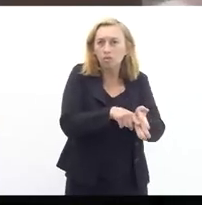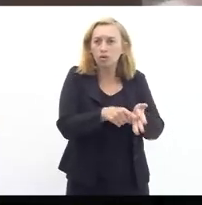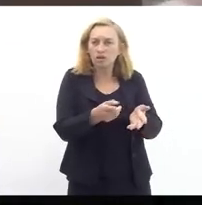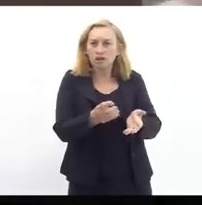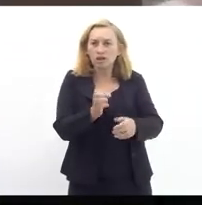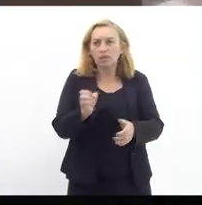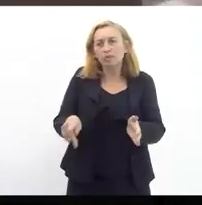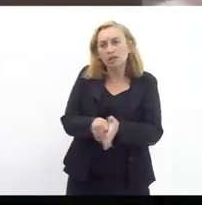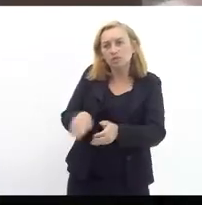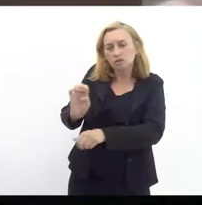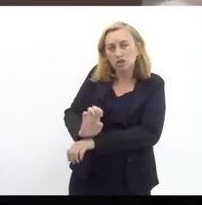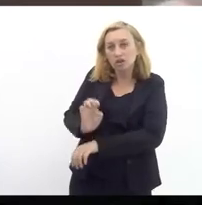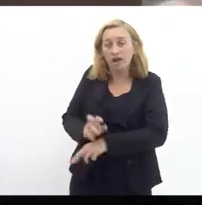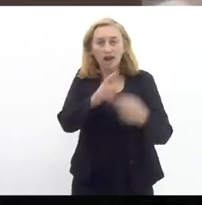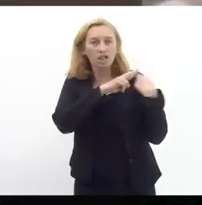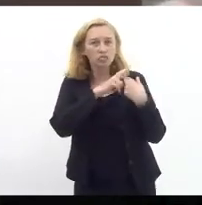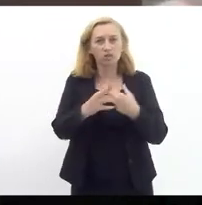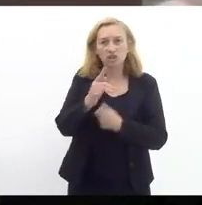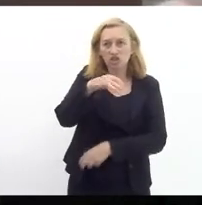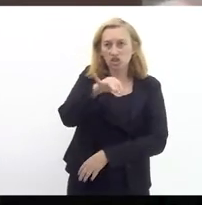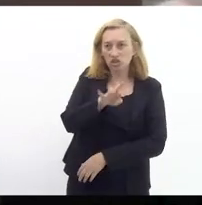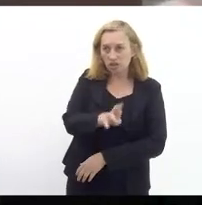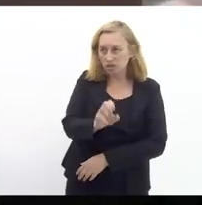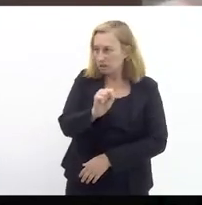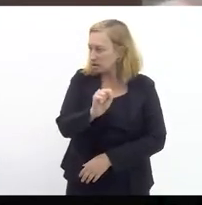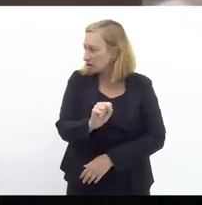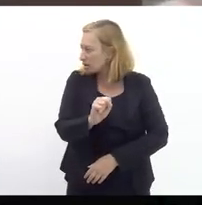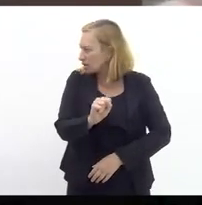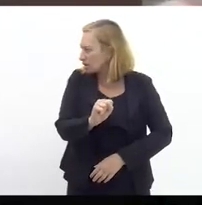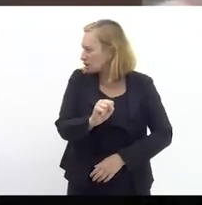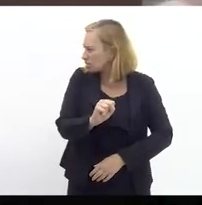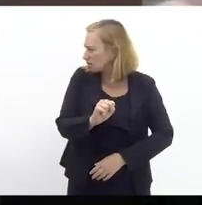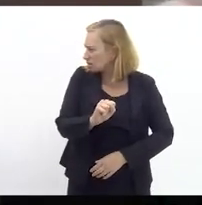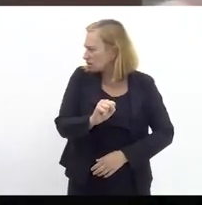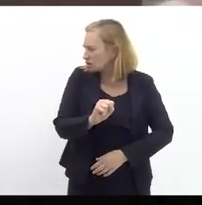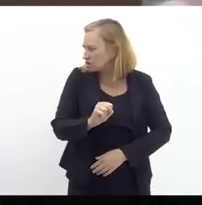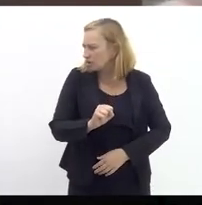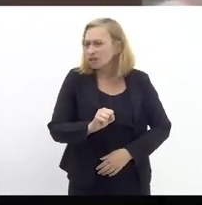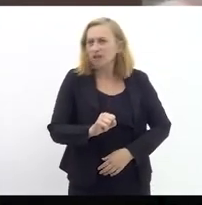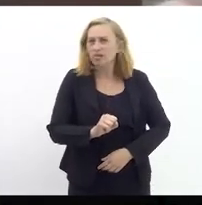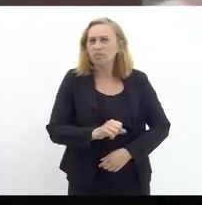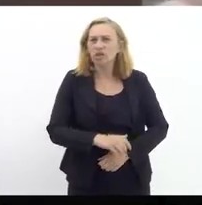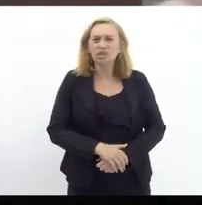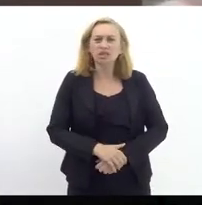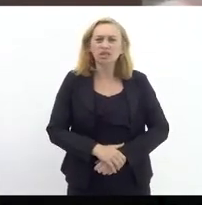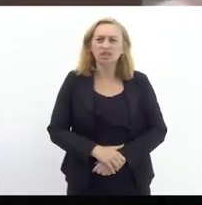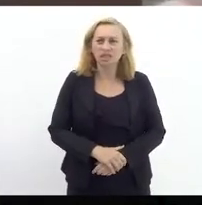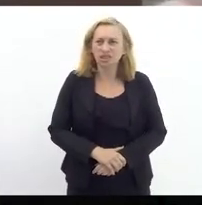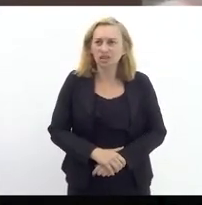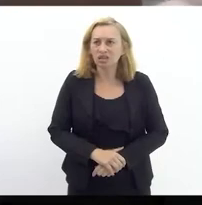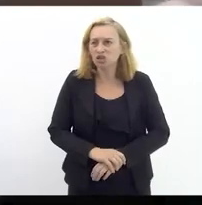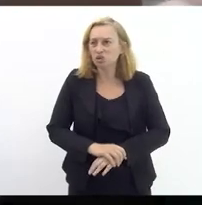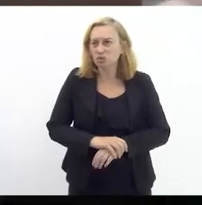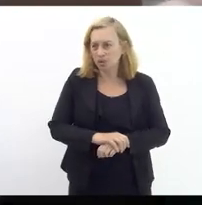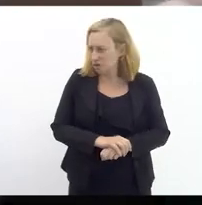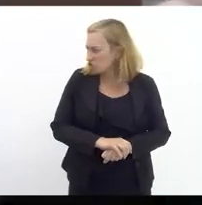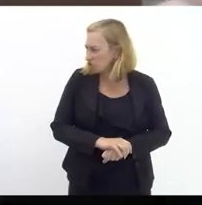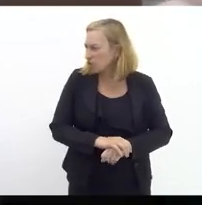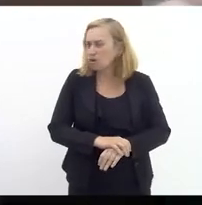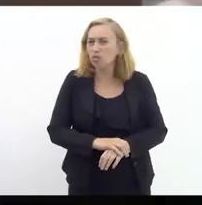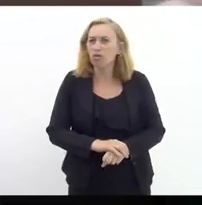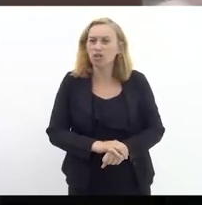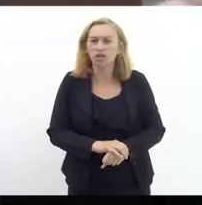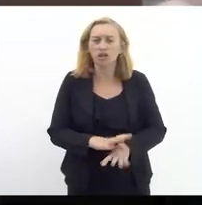estadual. Então, a responsabilidade da gestão de construir portarias, de construir regulamentação, o contrato de concessão não é o